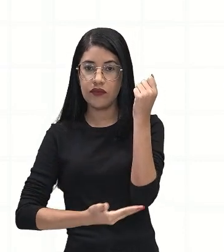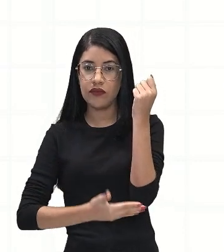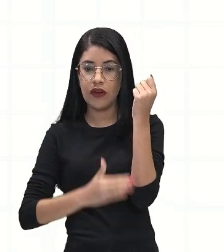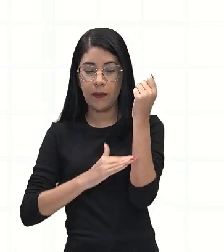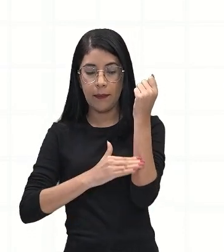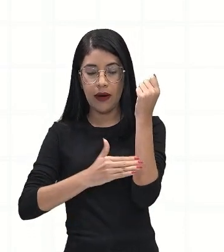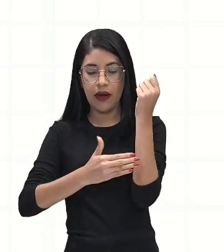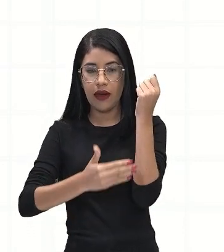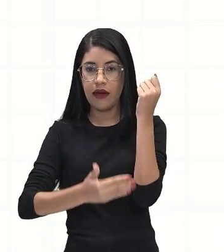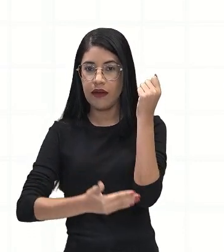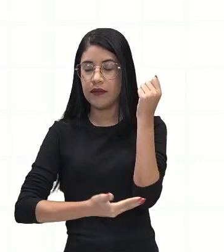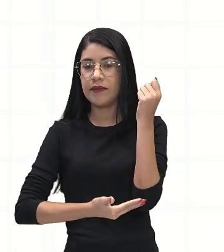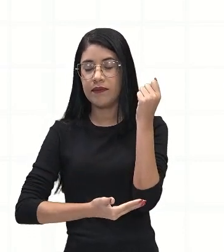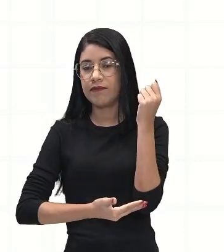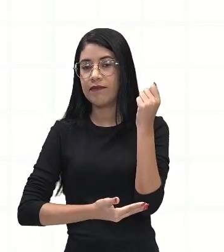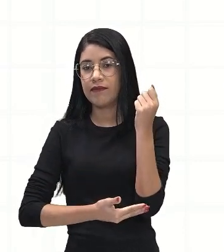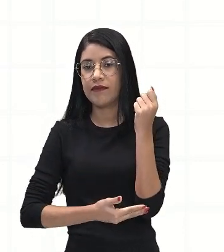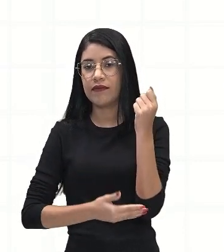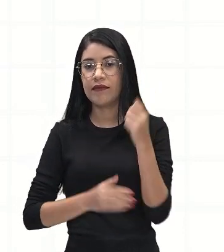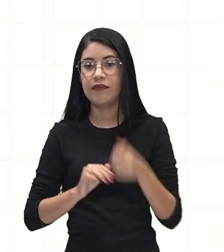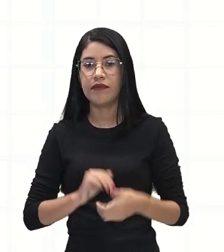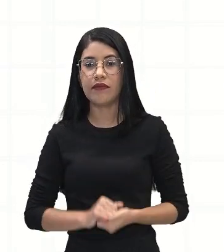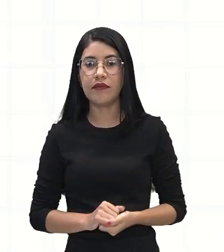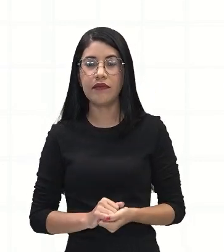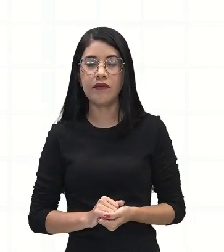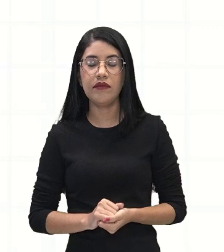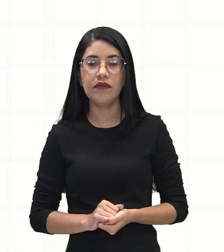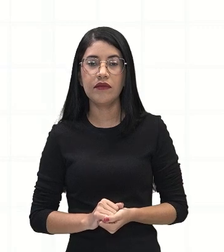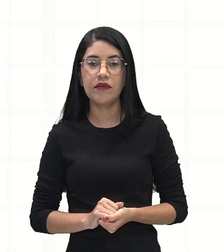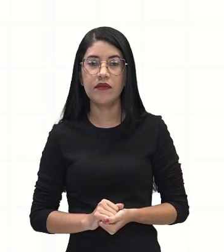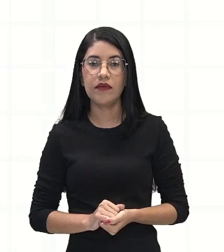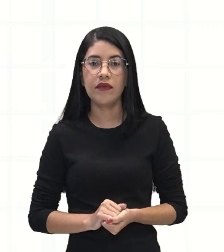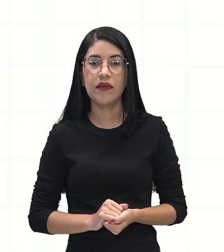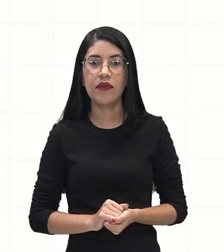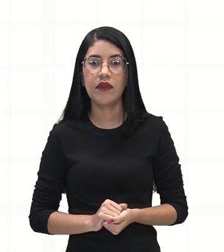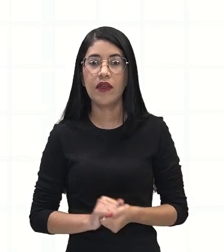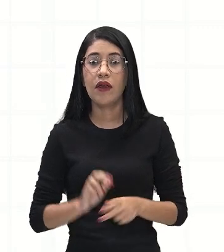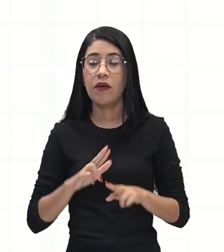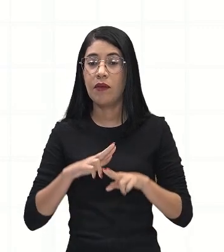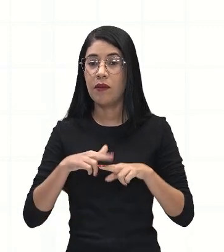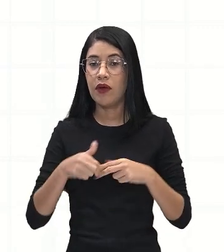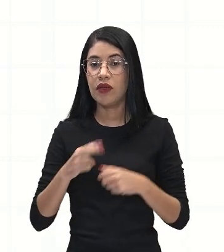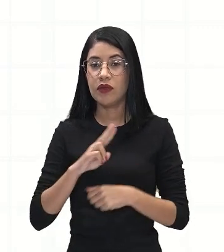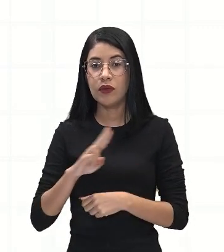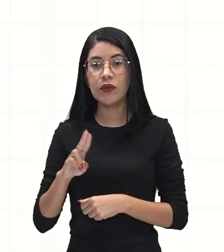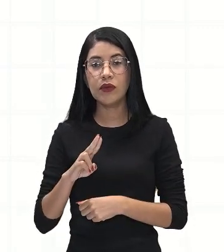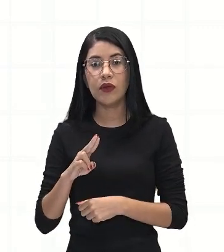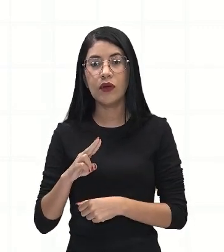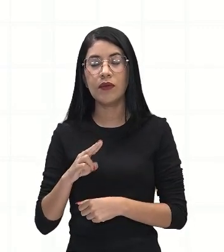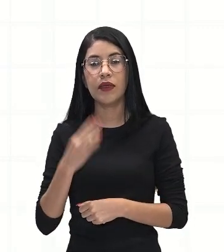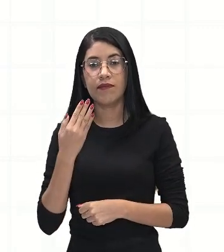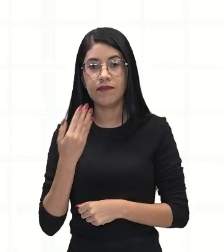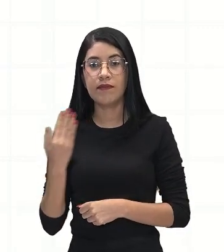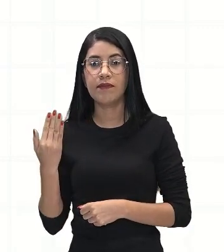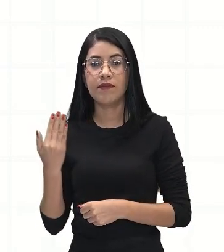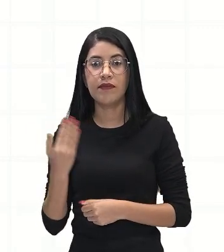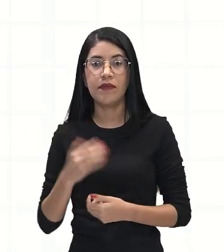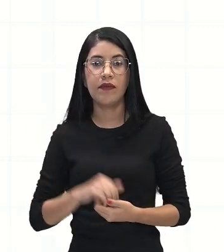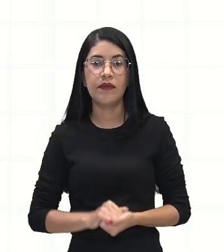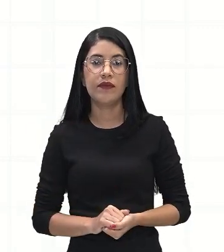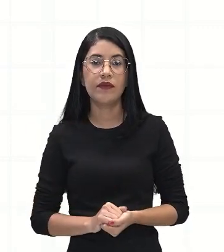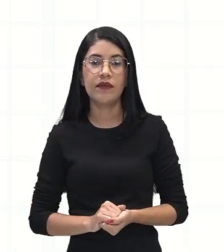acentuou, ou seja, ela ficou maior. Portanto, ela recebe essa nomenclatura, esse prefixo aí,